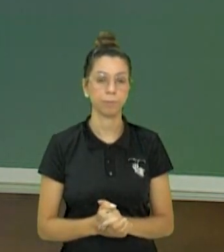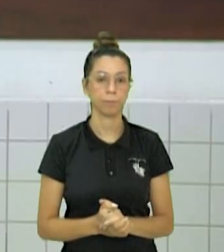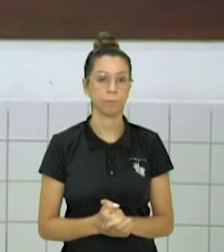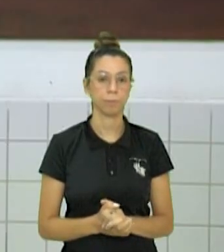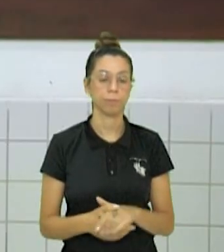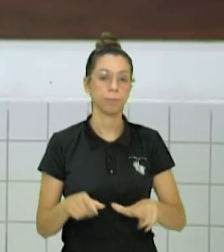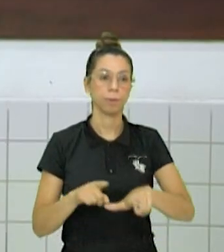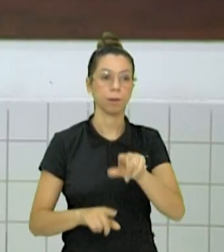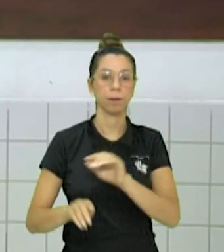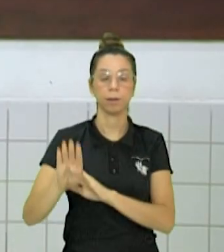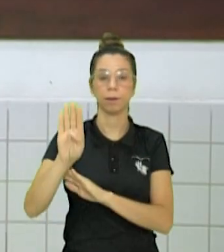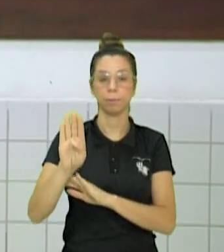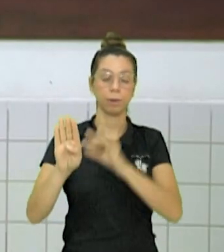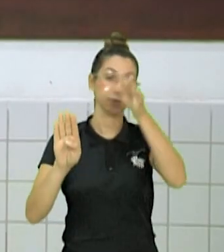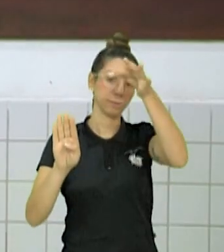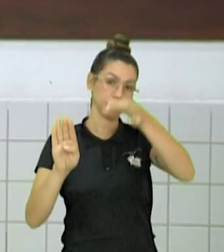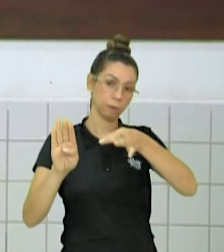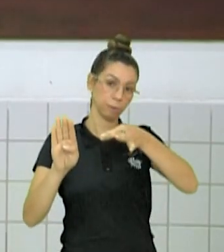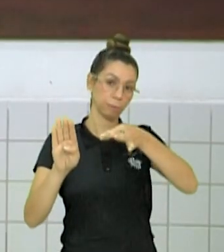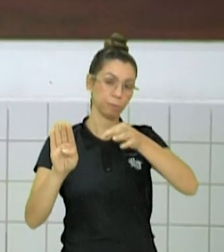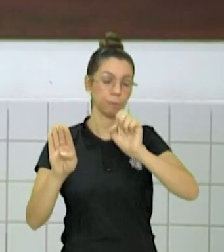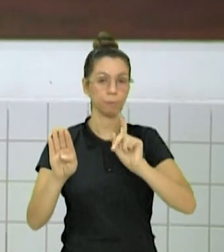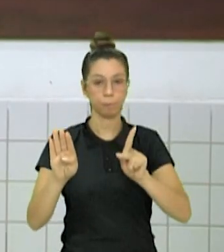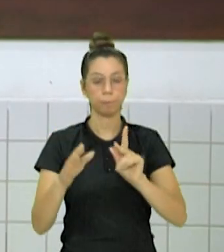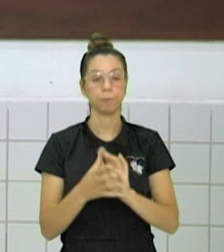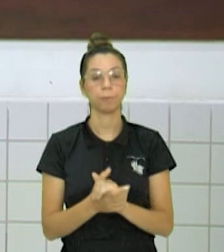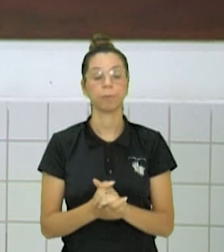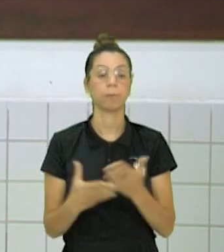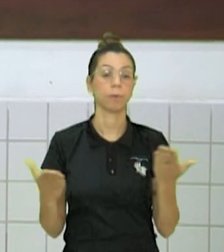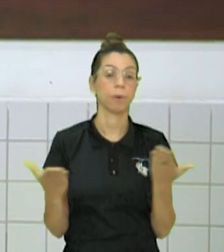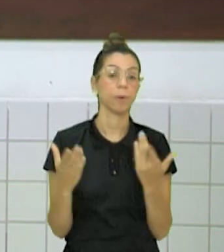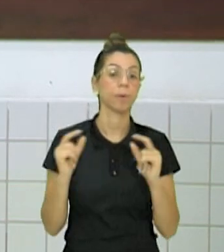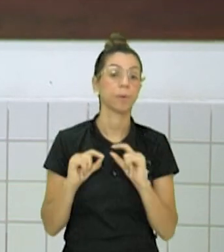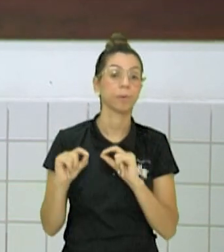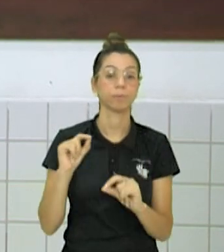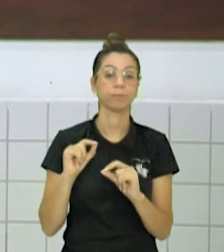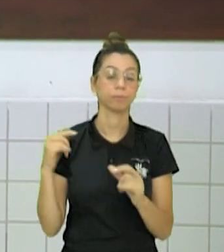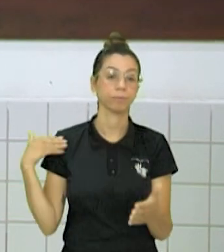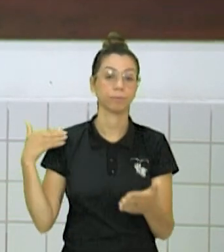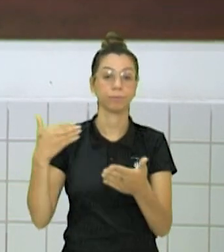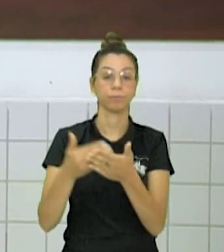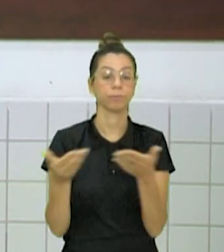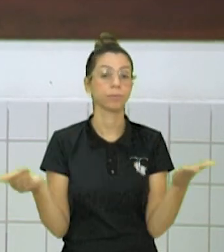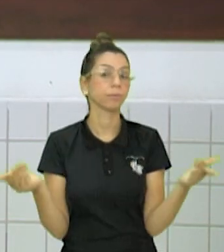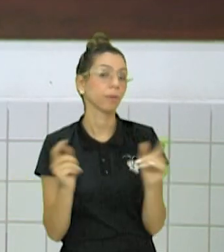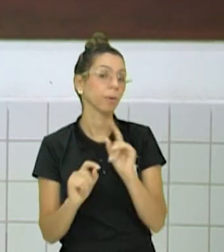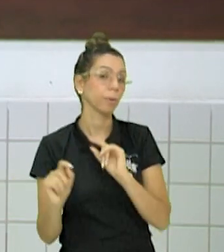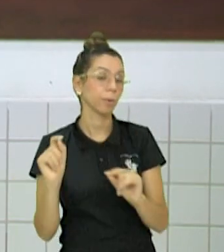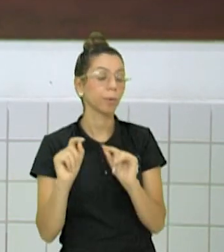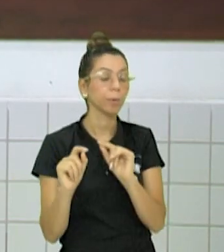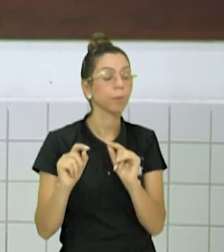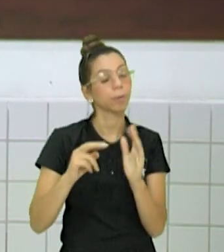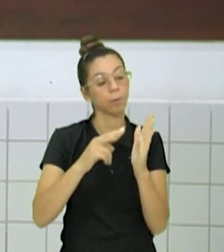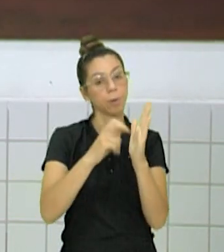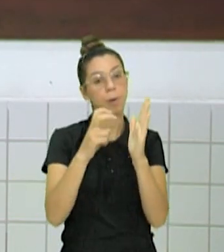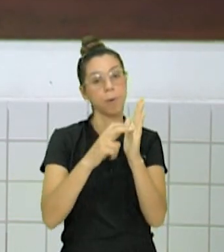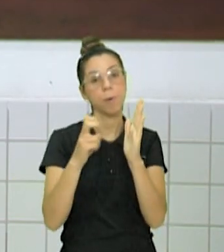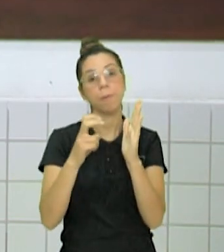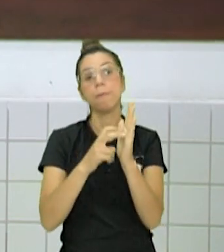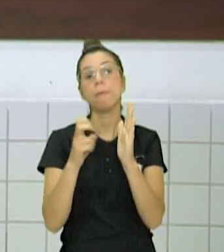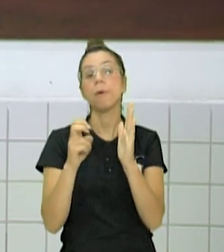Então, letra B, que é a resposta certa, tá bom? Então, galera, Nessa aula, conhecemos uma série de palavras